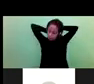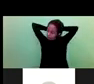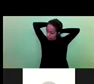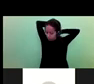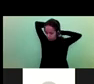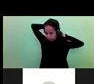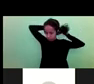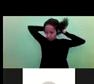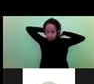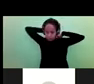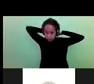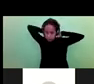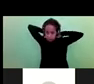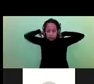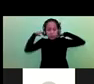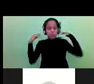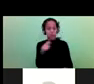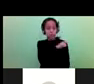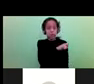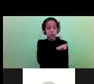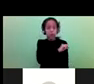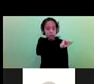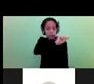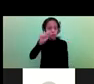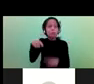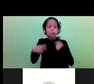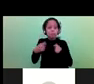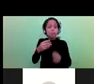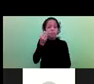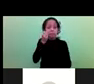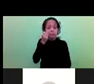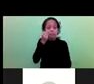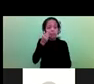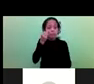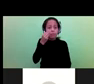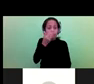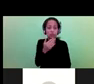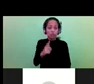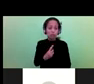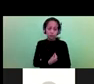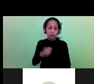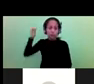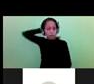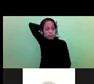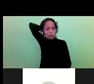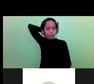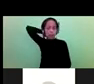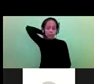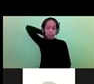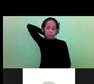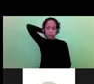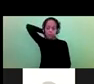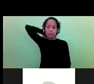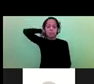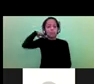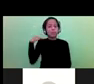E nossos alunos precisam estar expostos a isso. Nossas pesquisas